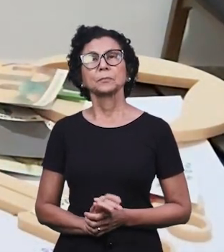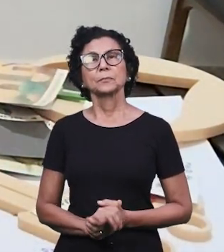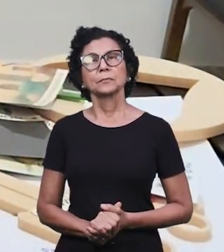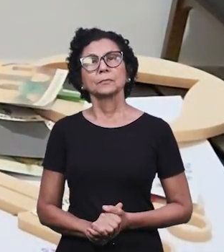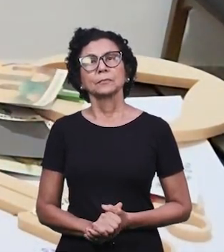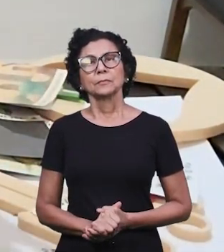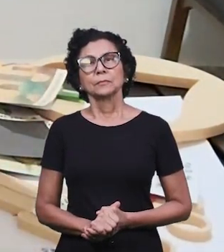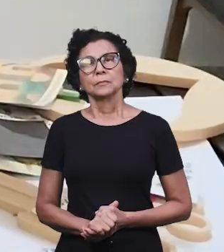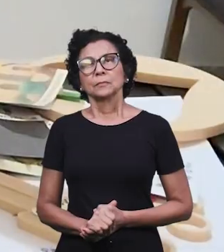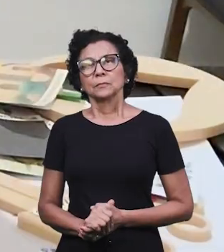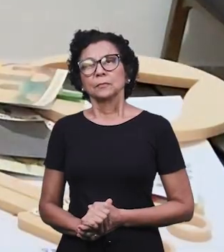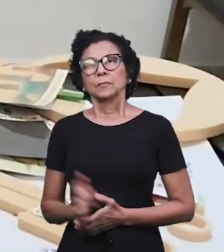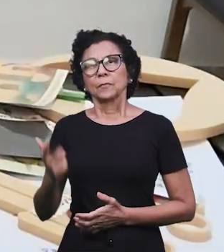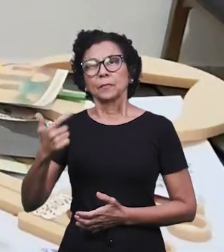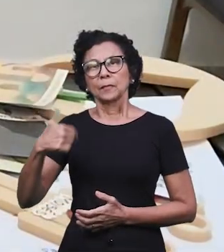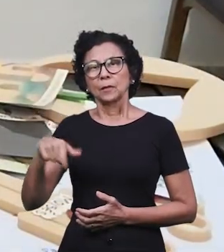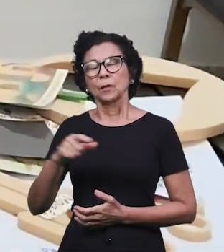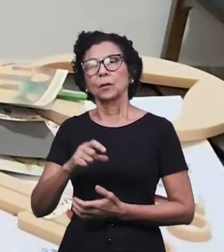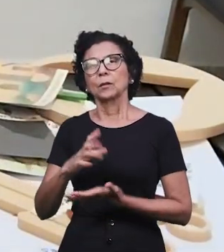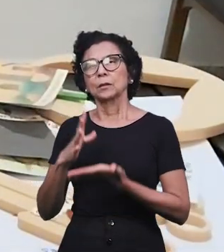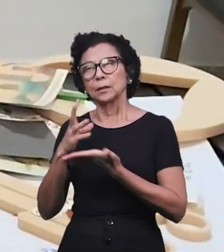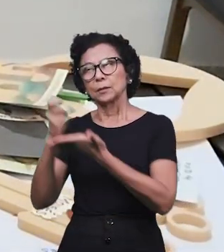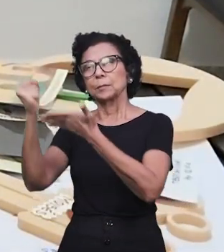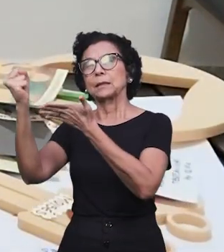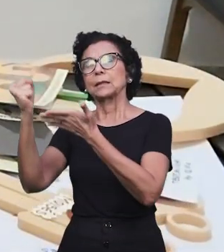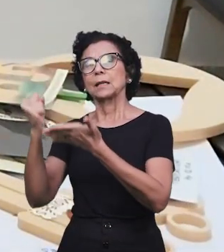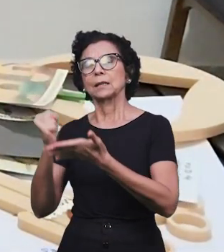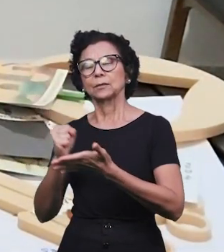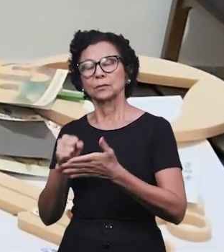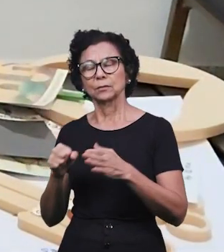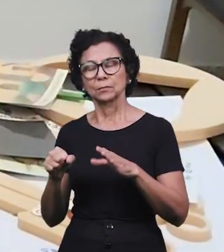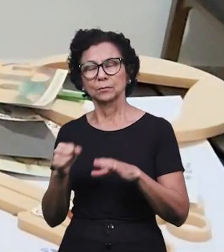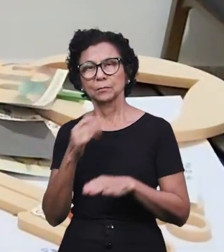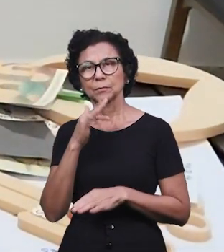nós estamos de saída também. Nós estamos